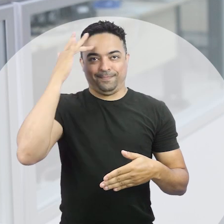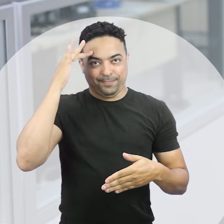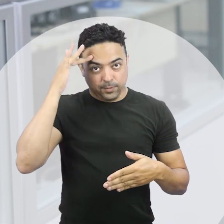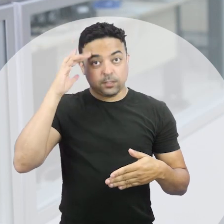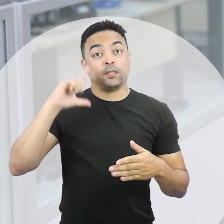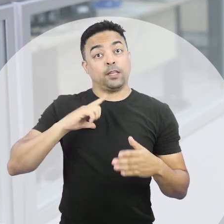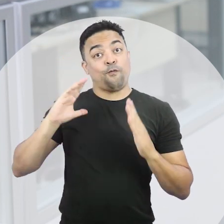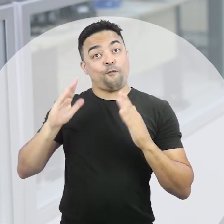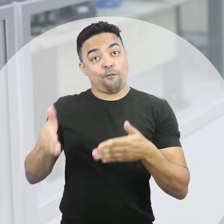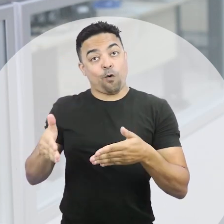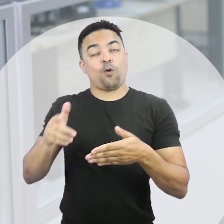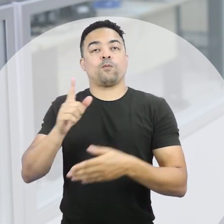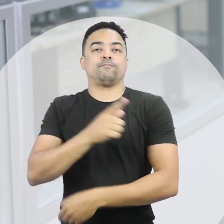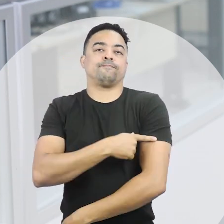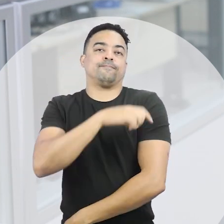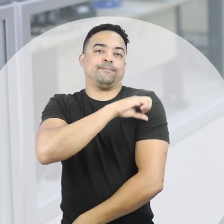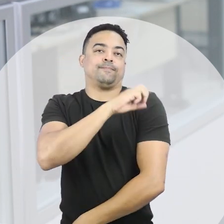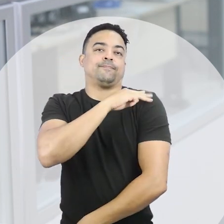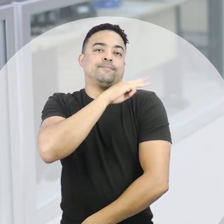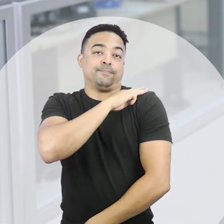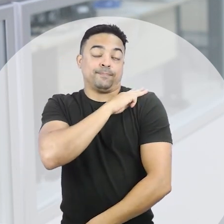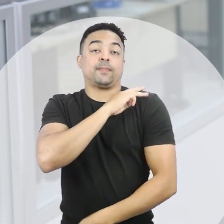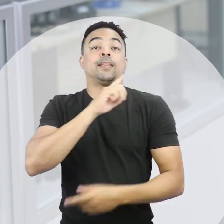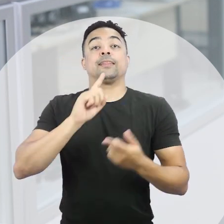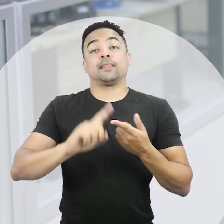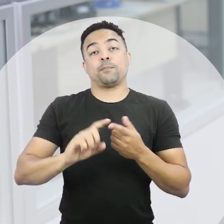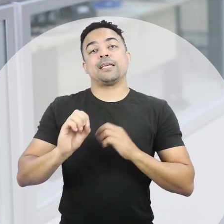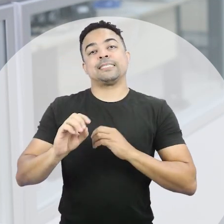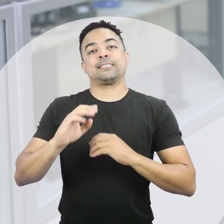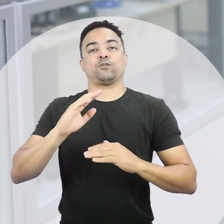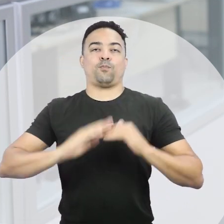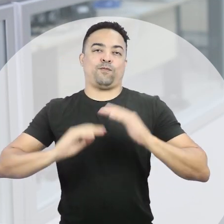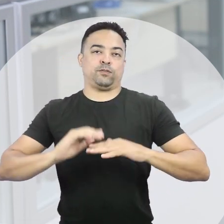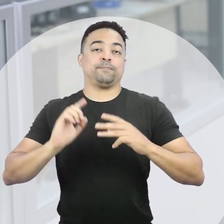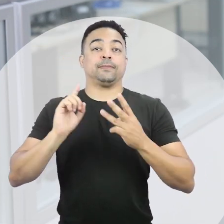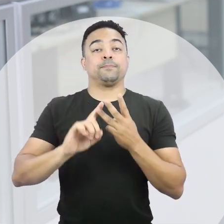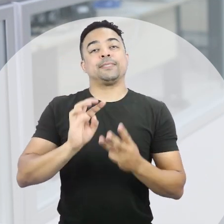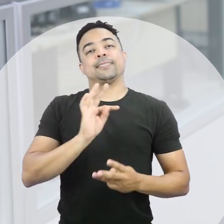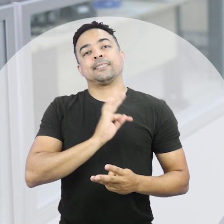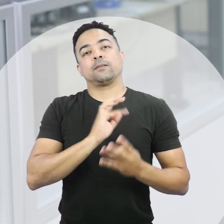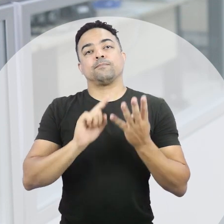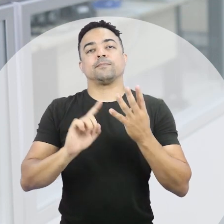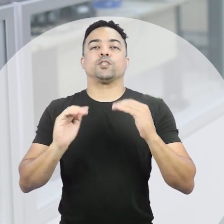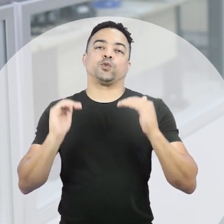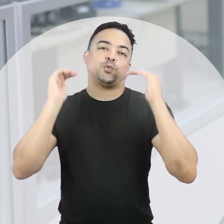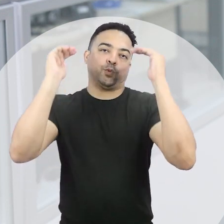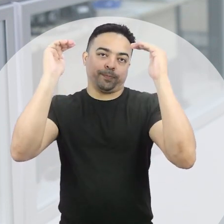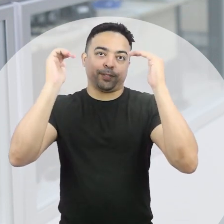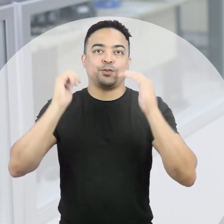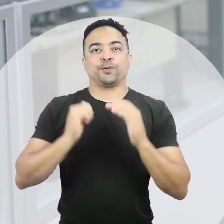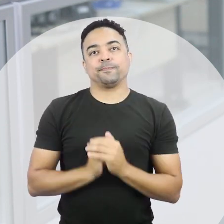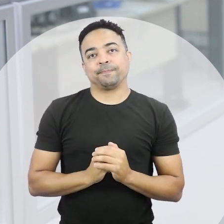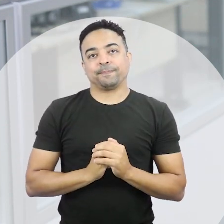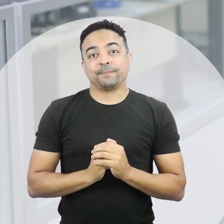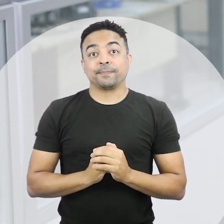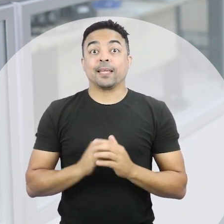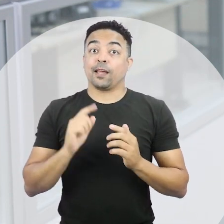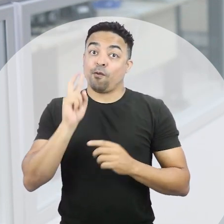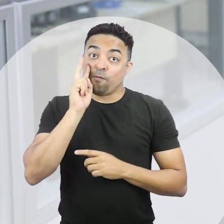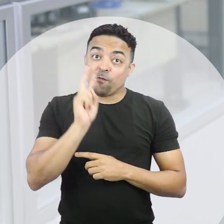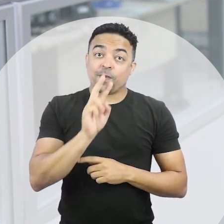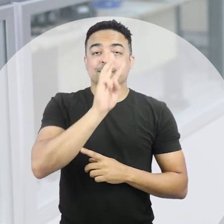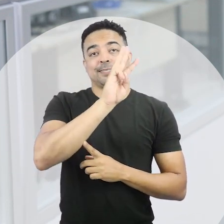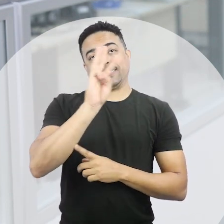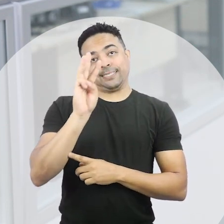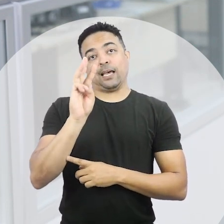geral com foco dos alunos da Educação Básica do ensino profissionalizante e também técnico e do ensino superior